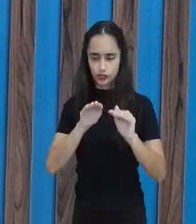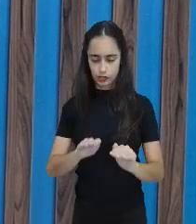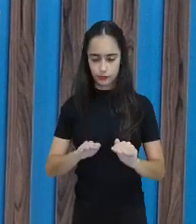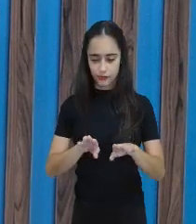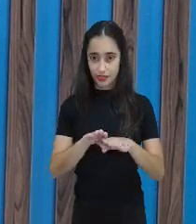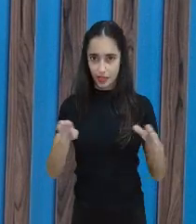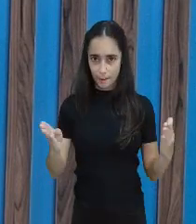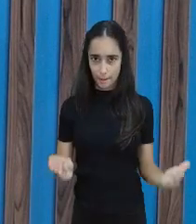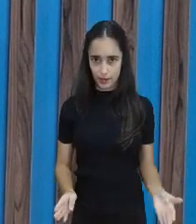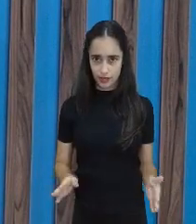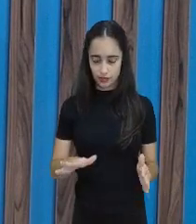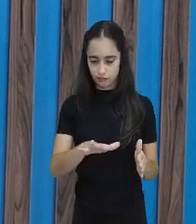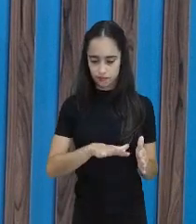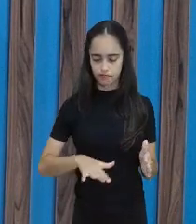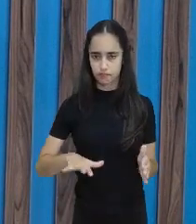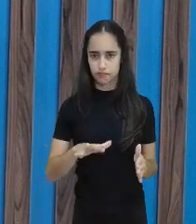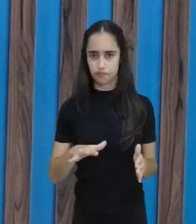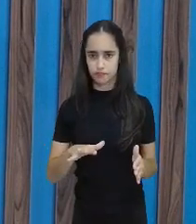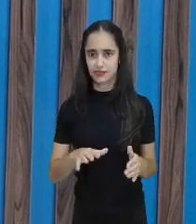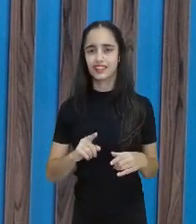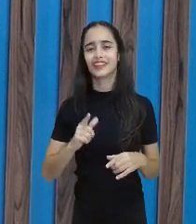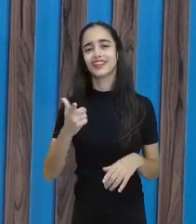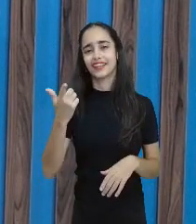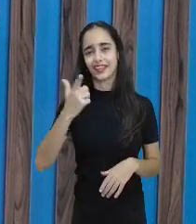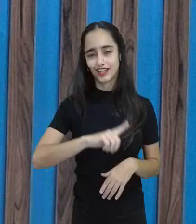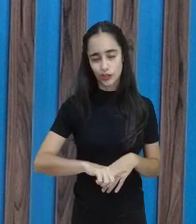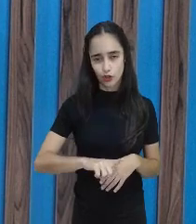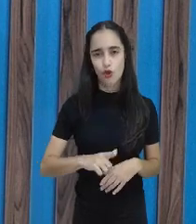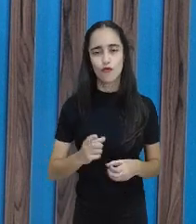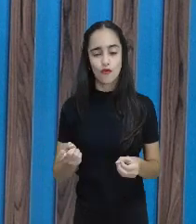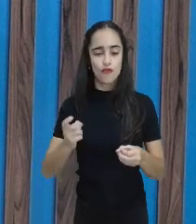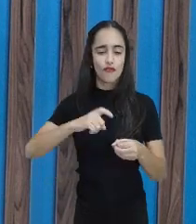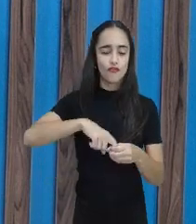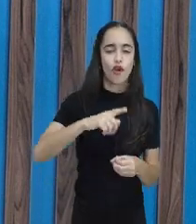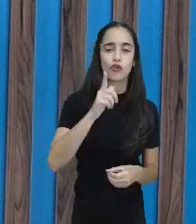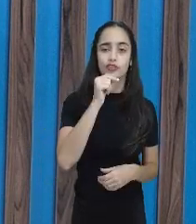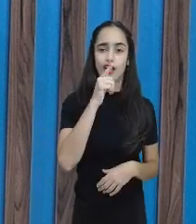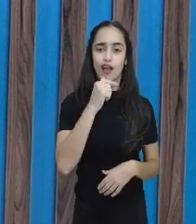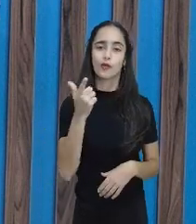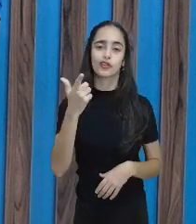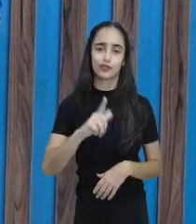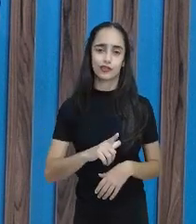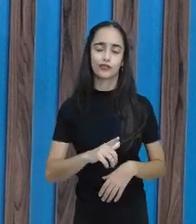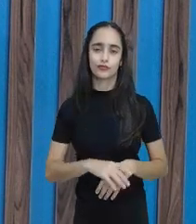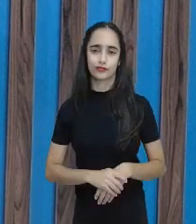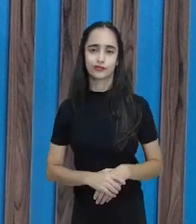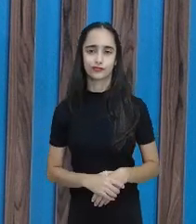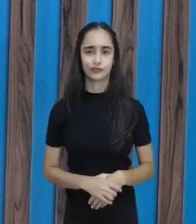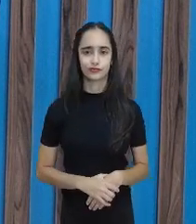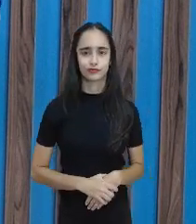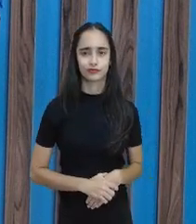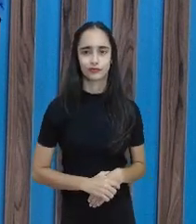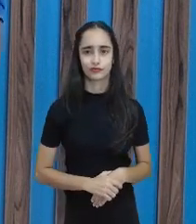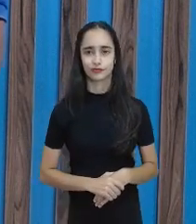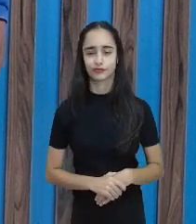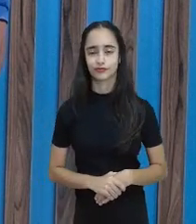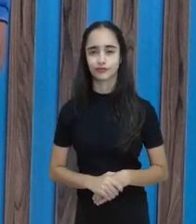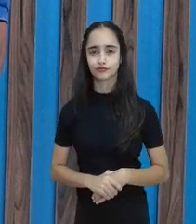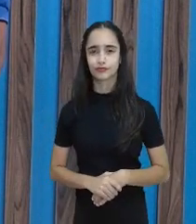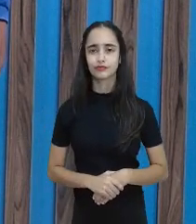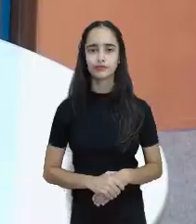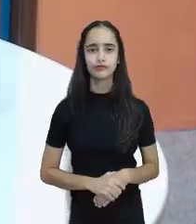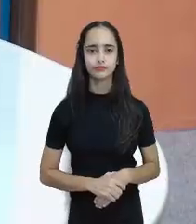ambiente, ele vai derreter e vai novamente voltar a ser a água no estado